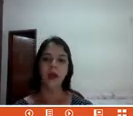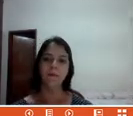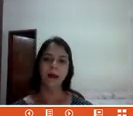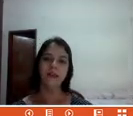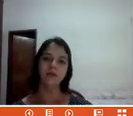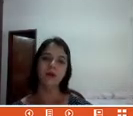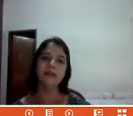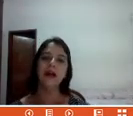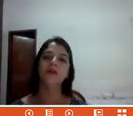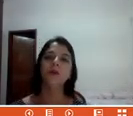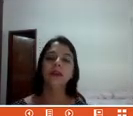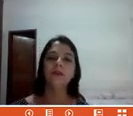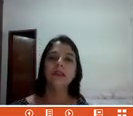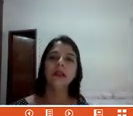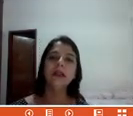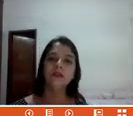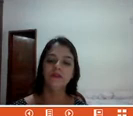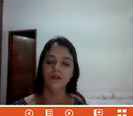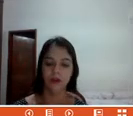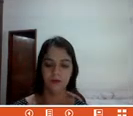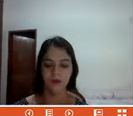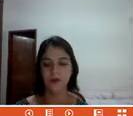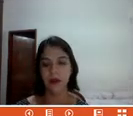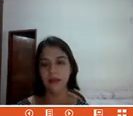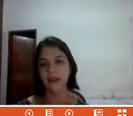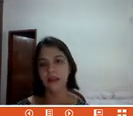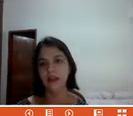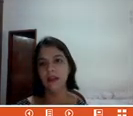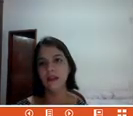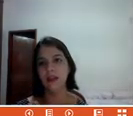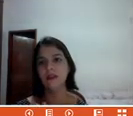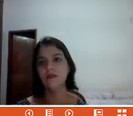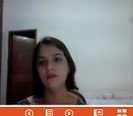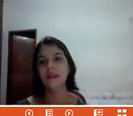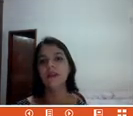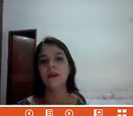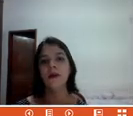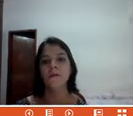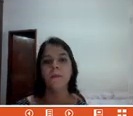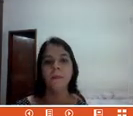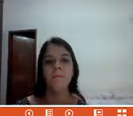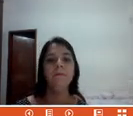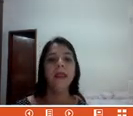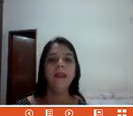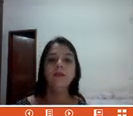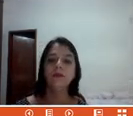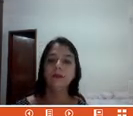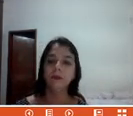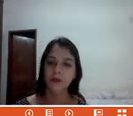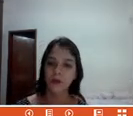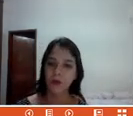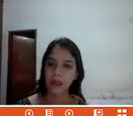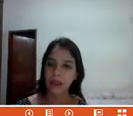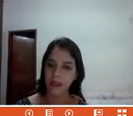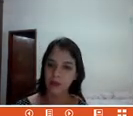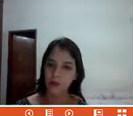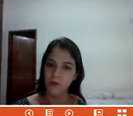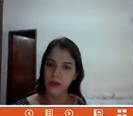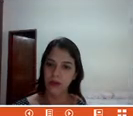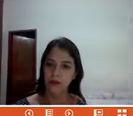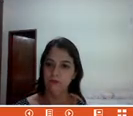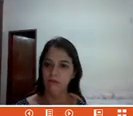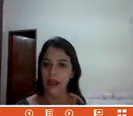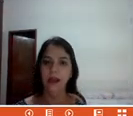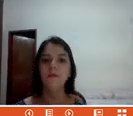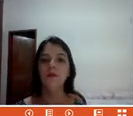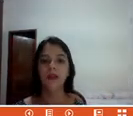denominação, mas com o passar dos anos foram descobertas as seguintes questões. Nem toda pessoa que é